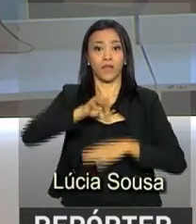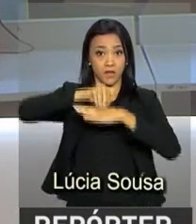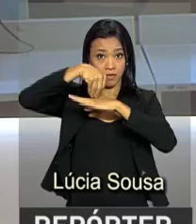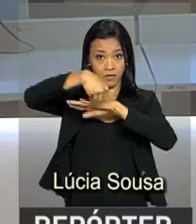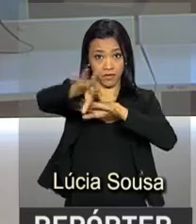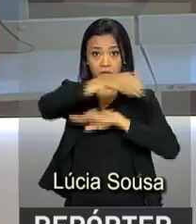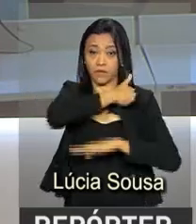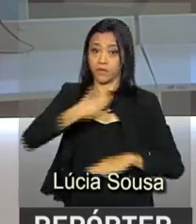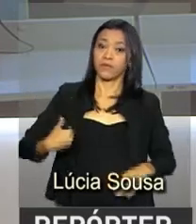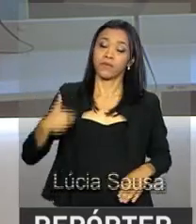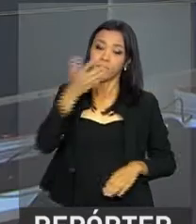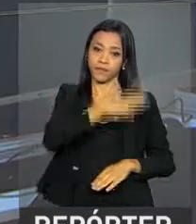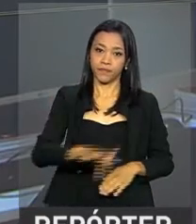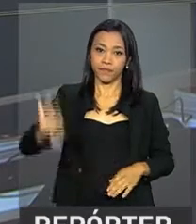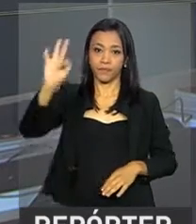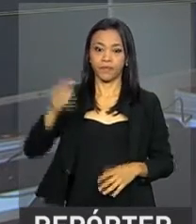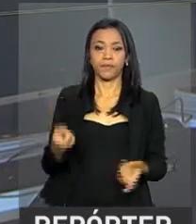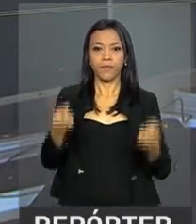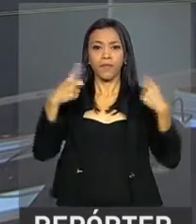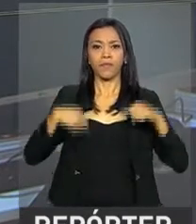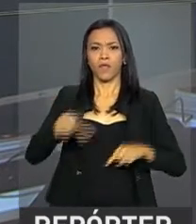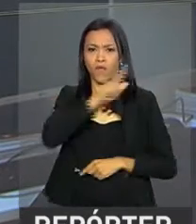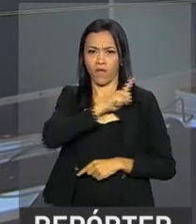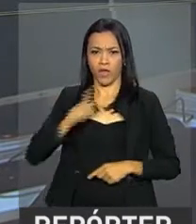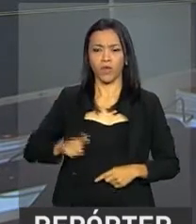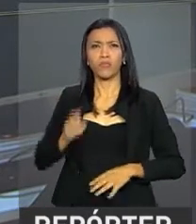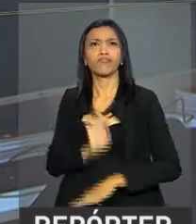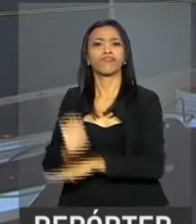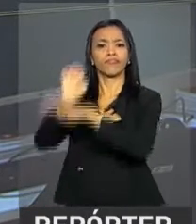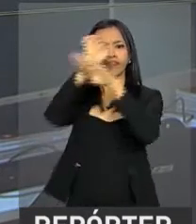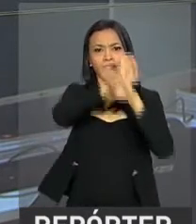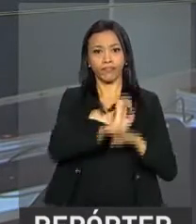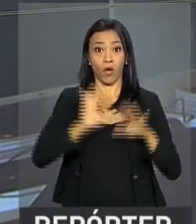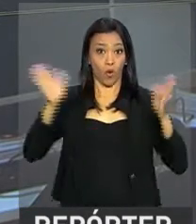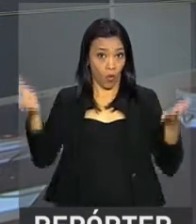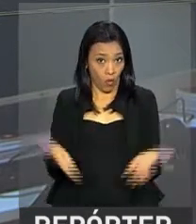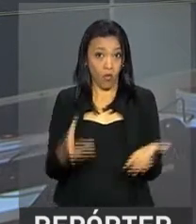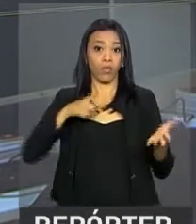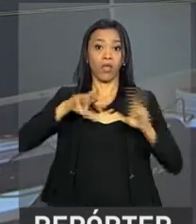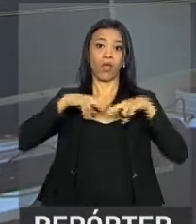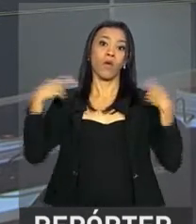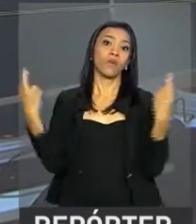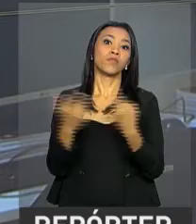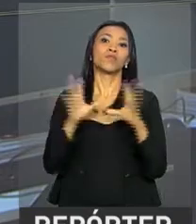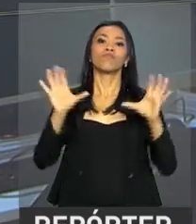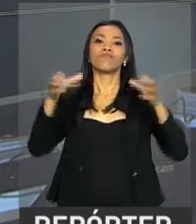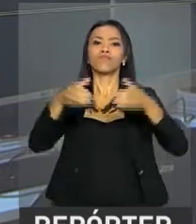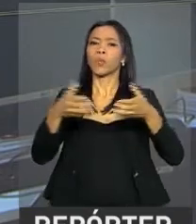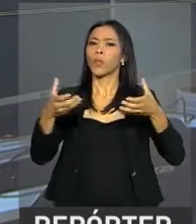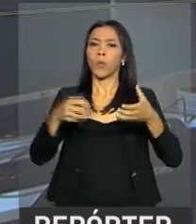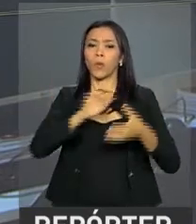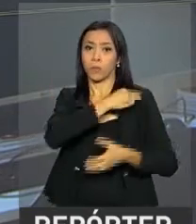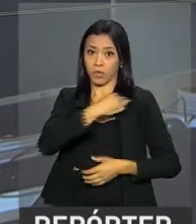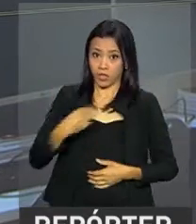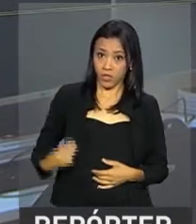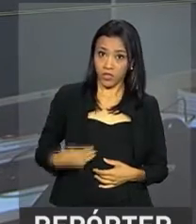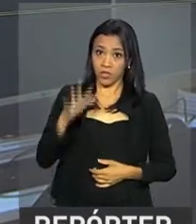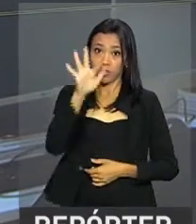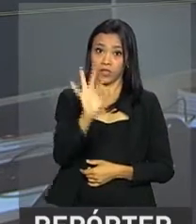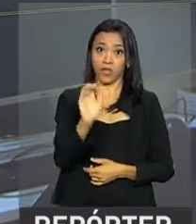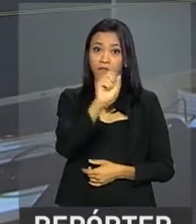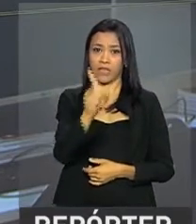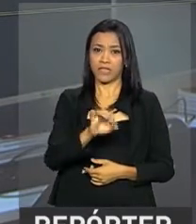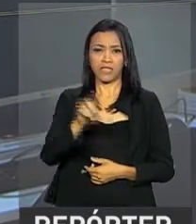notícias do governo federal. Governadores se reúnem hoje com o ministro da Fazenda, Henrique Meirelles. Eles vão tratar da situação fiscal